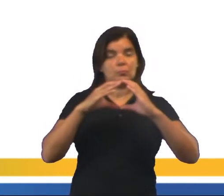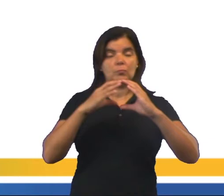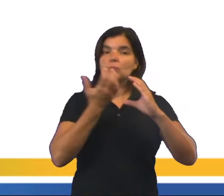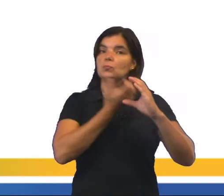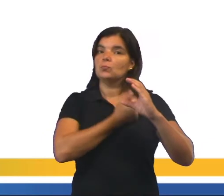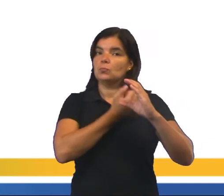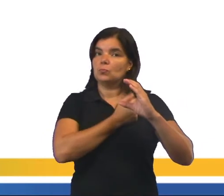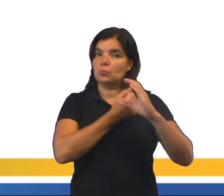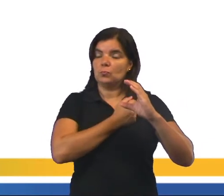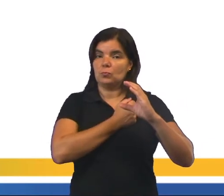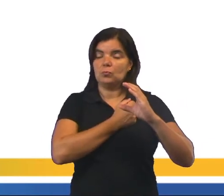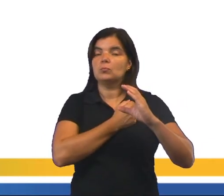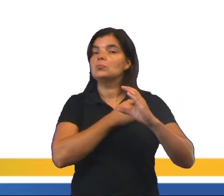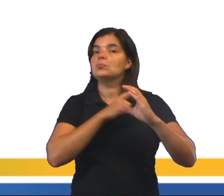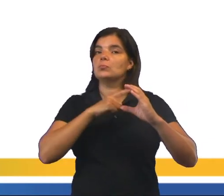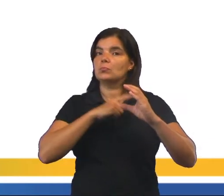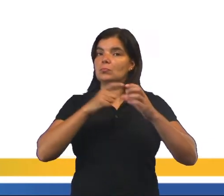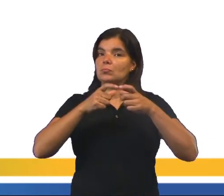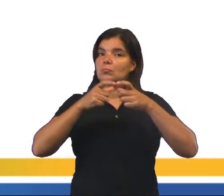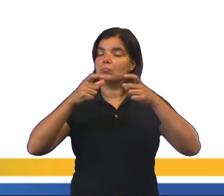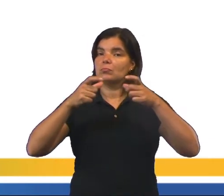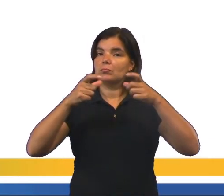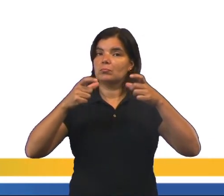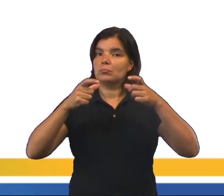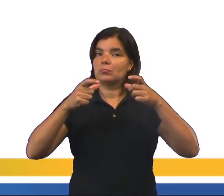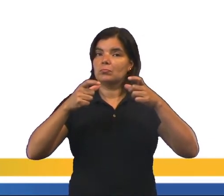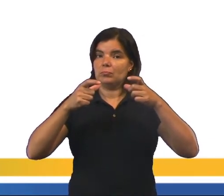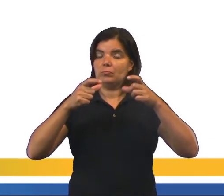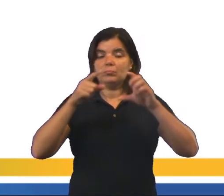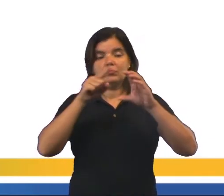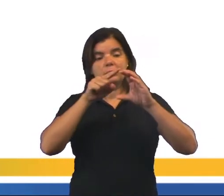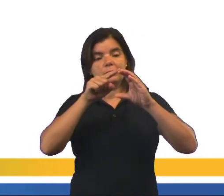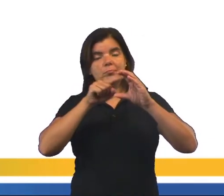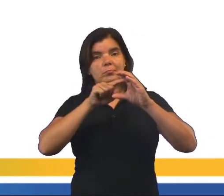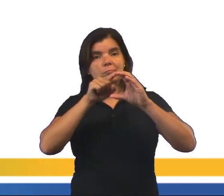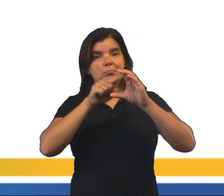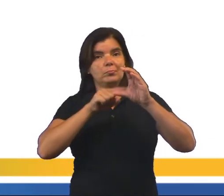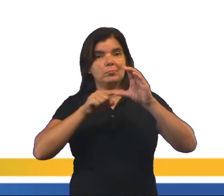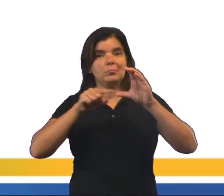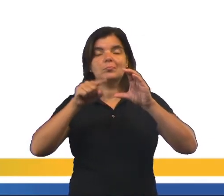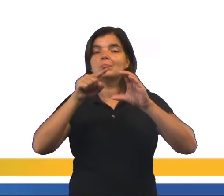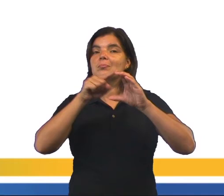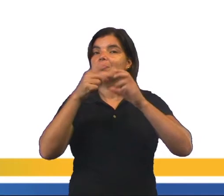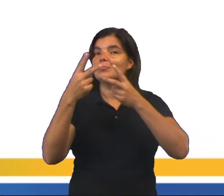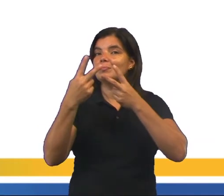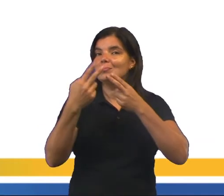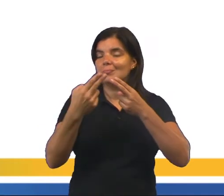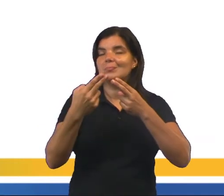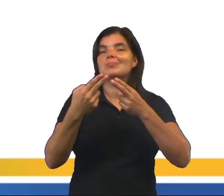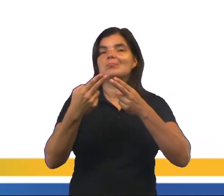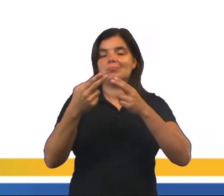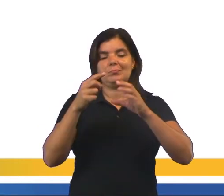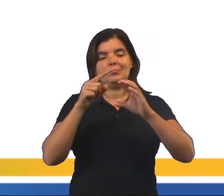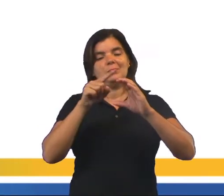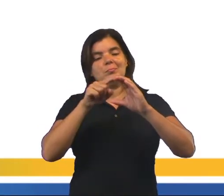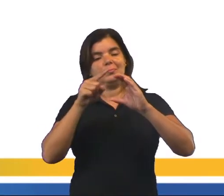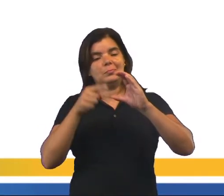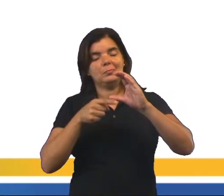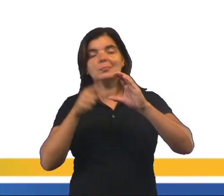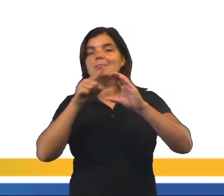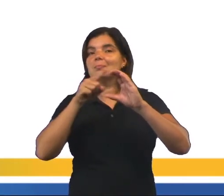número de lados desse polígono vai tocar na região circular, vai ser idêntica, igualzinha à